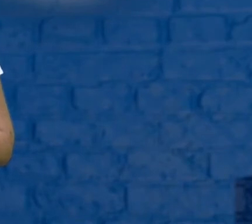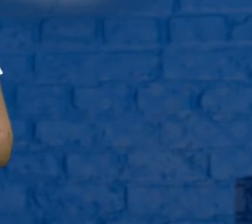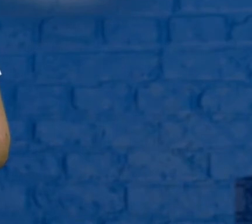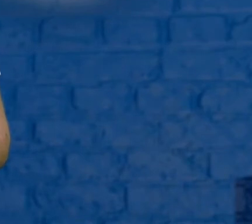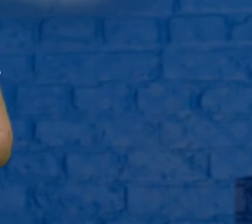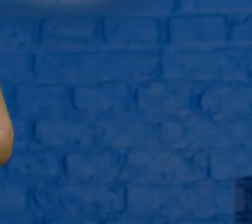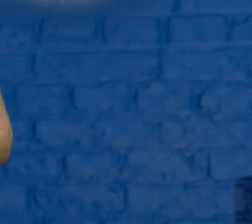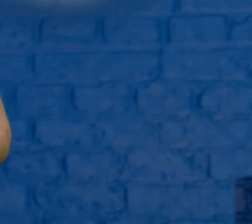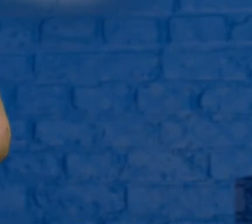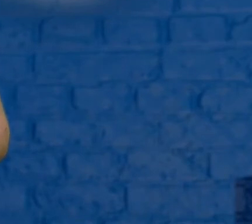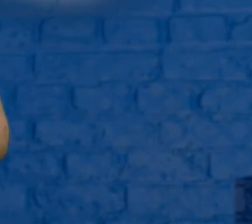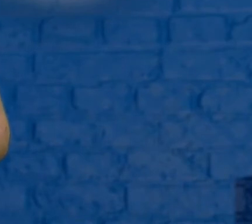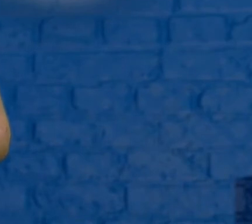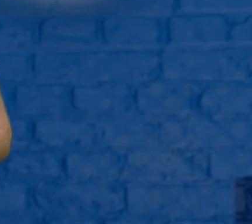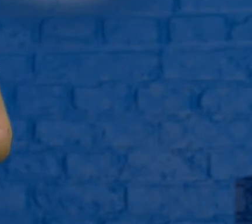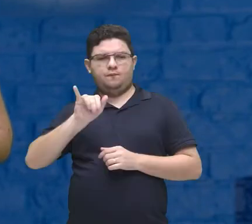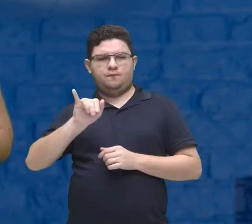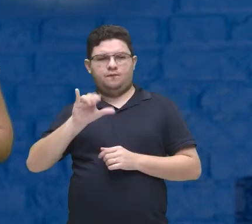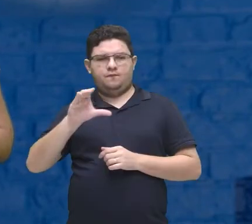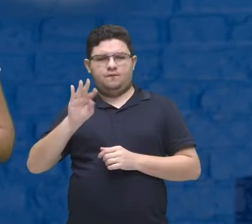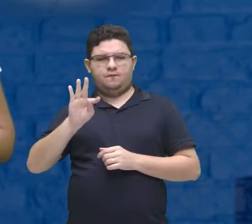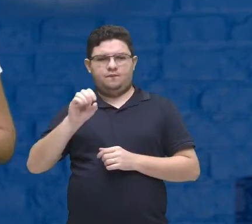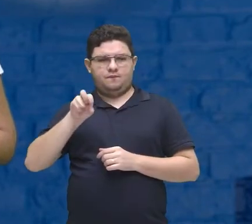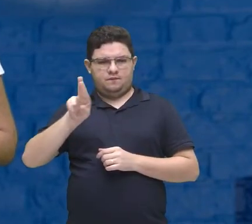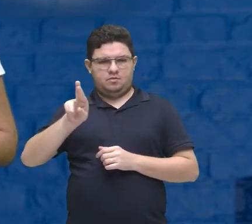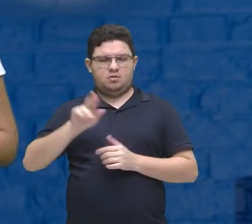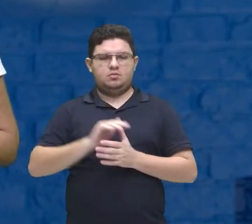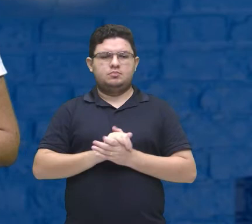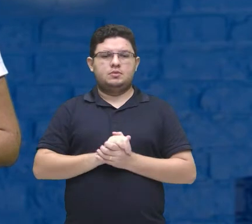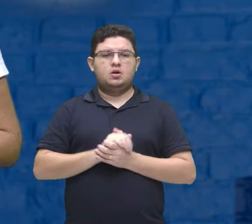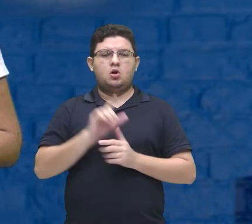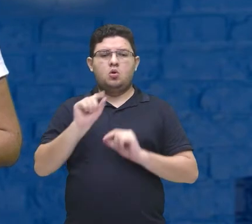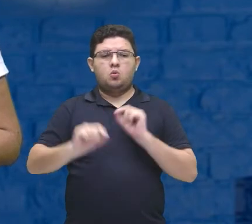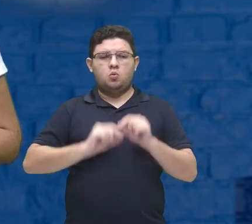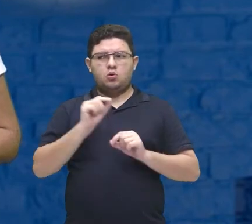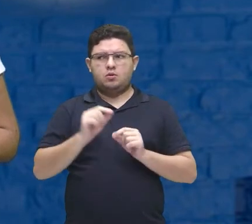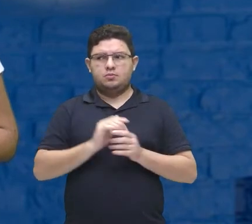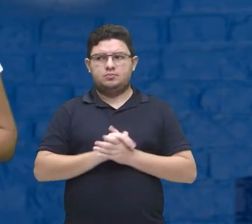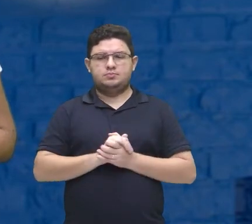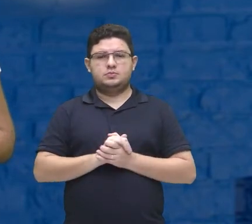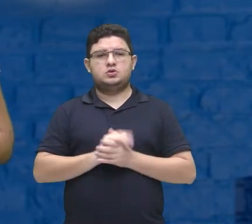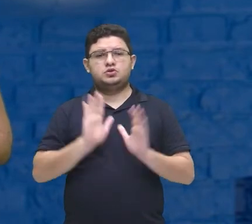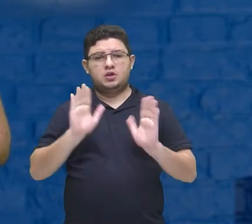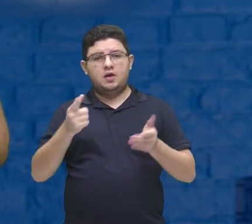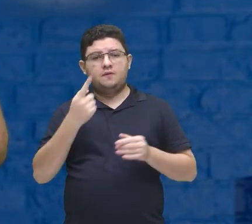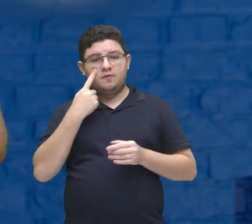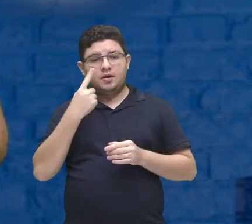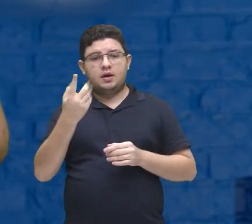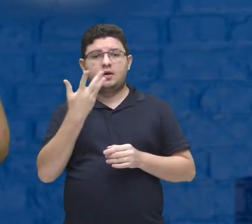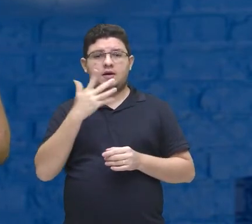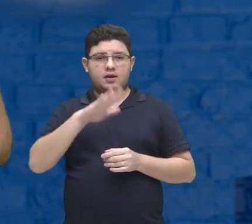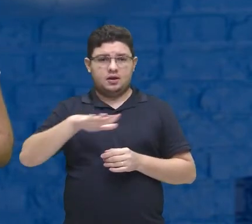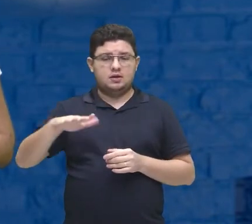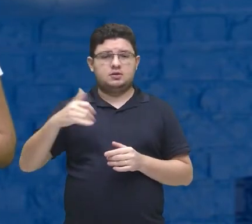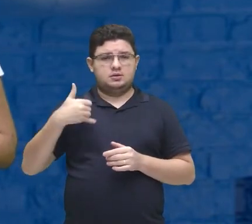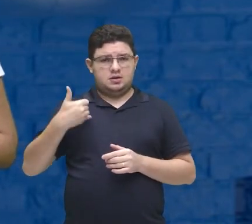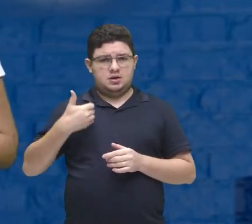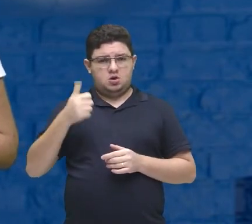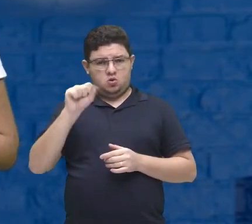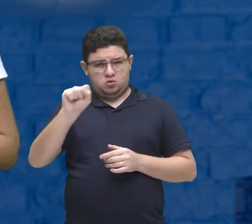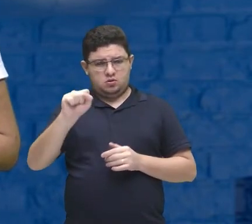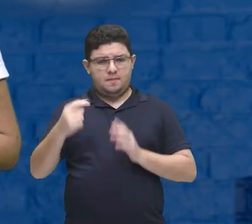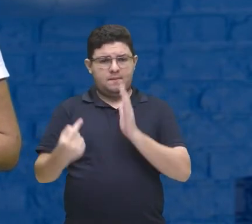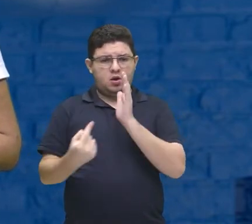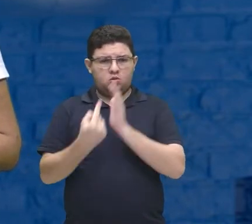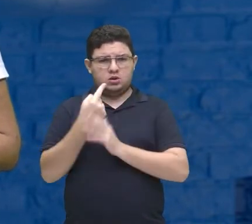Emanuel diz assim: eu já vi crianças de 8 anos me perguntando se eu já namorei,